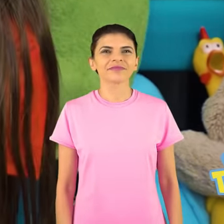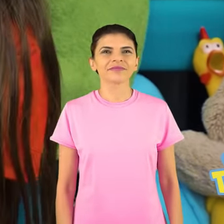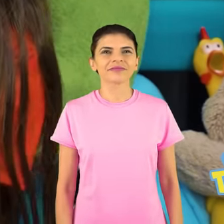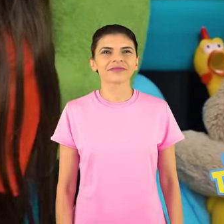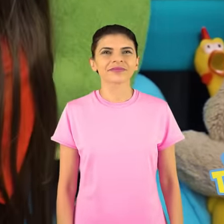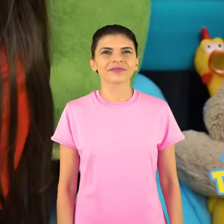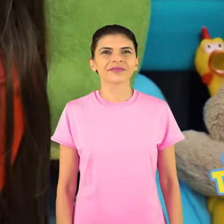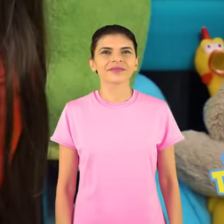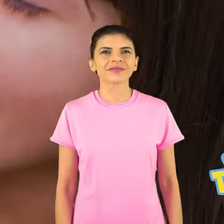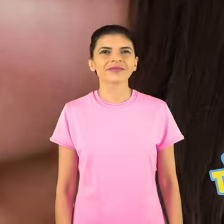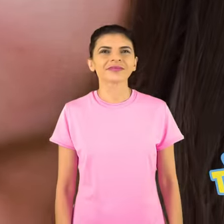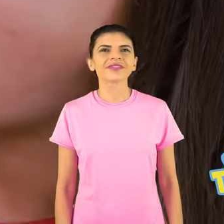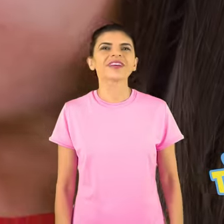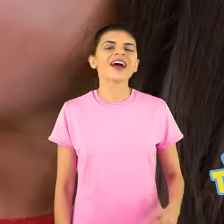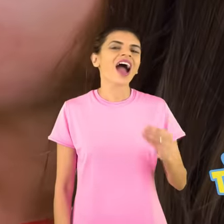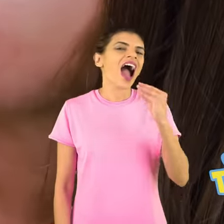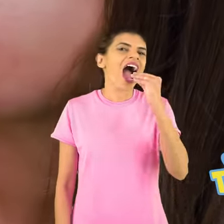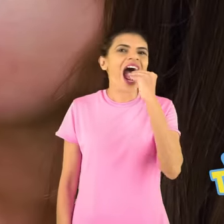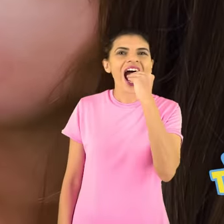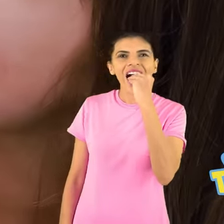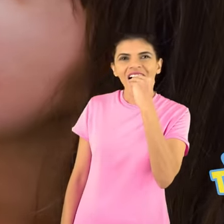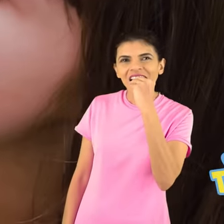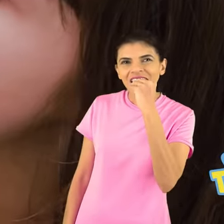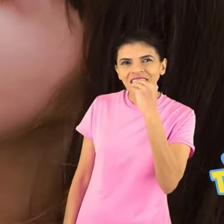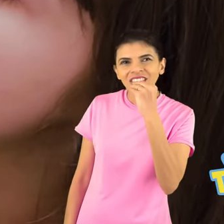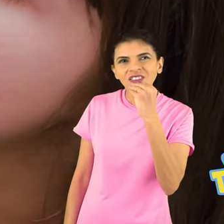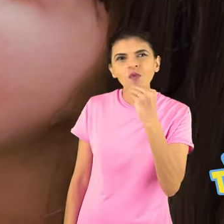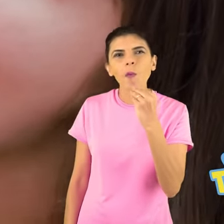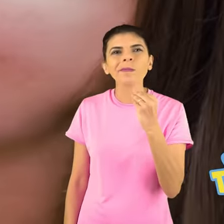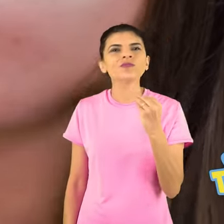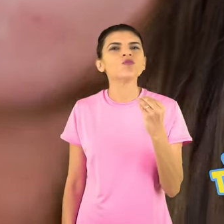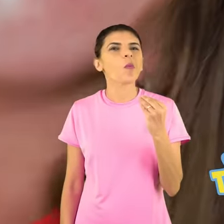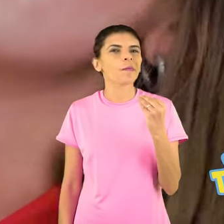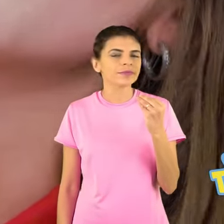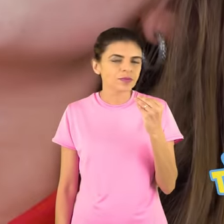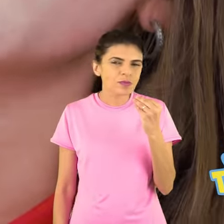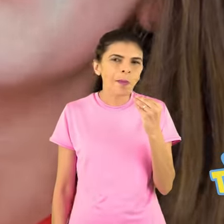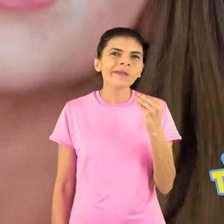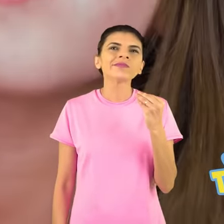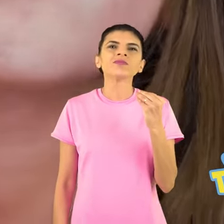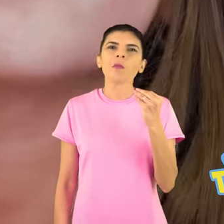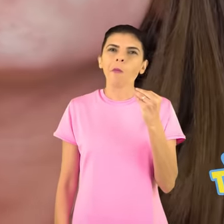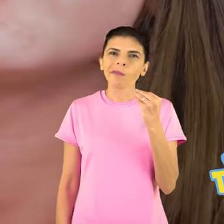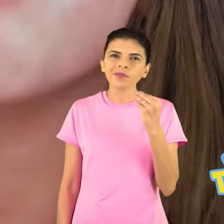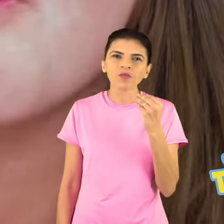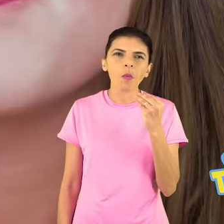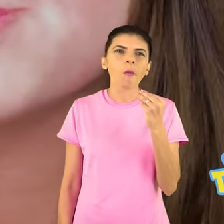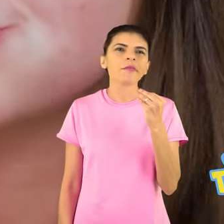Música.